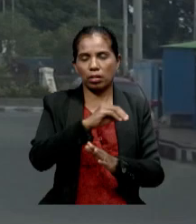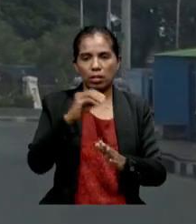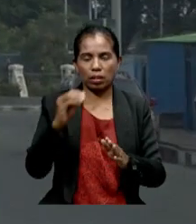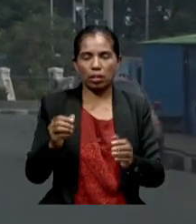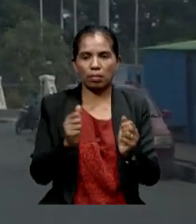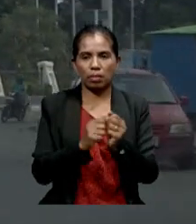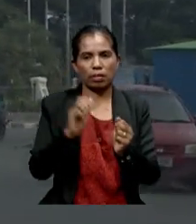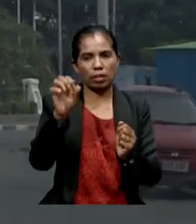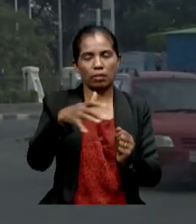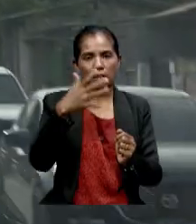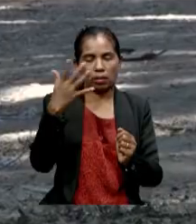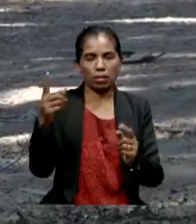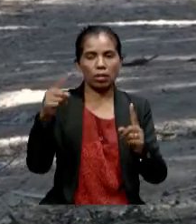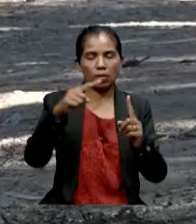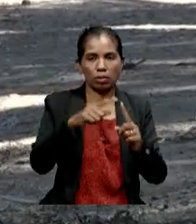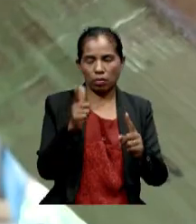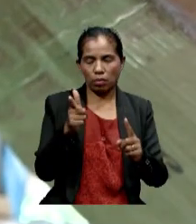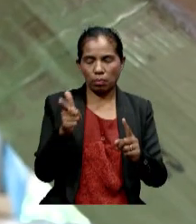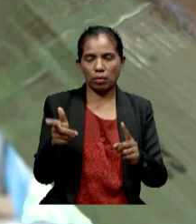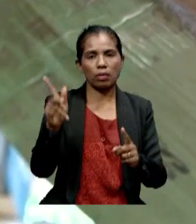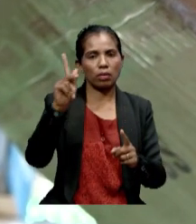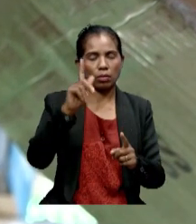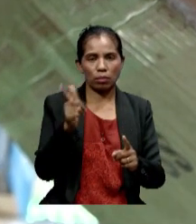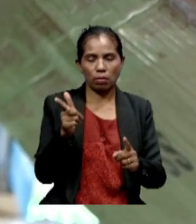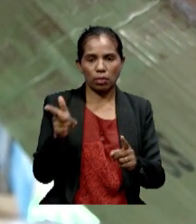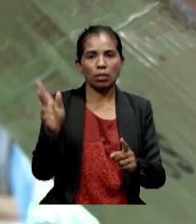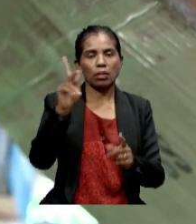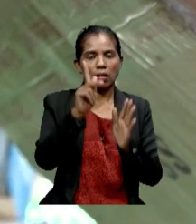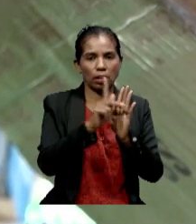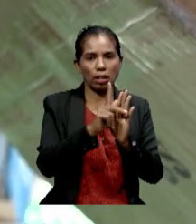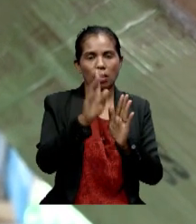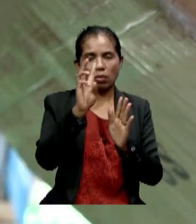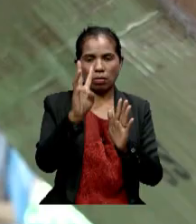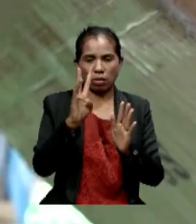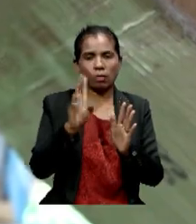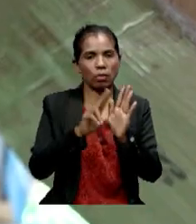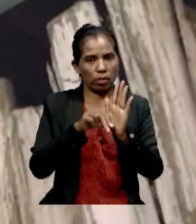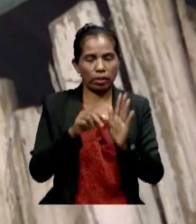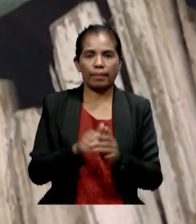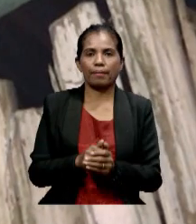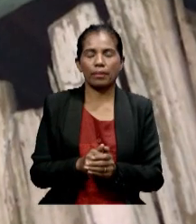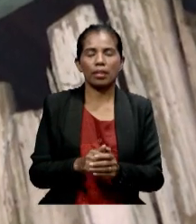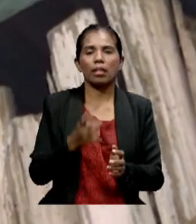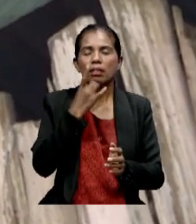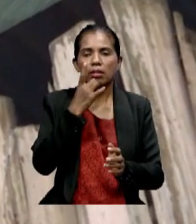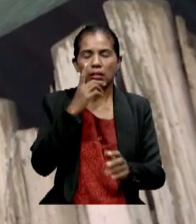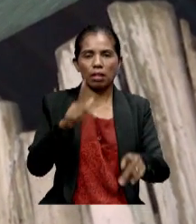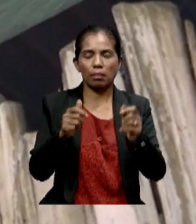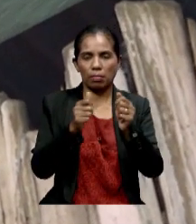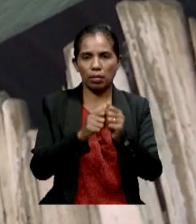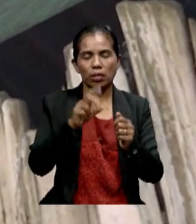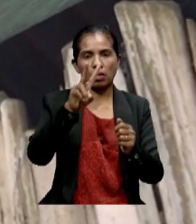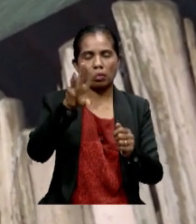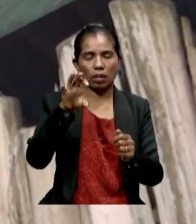sanulo resing lima torua nulo cada kilowatt por hora. E a território nacional, cliente ba eletricidade quase rihung atus rua